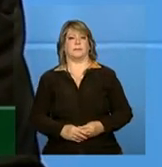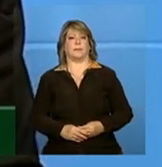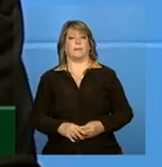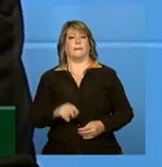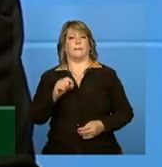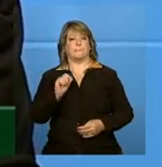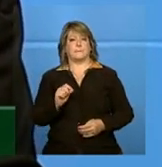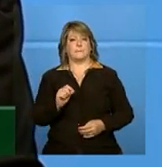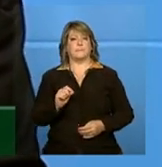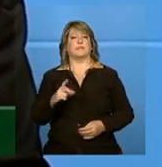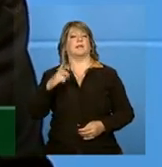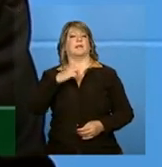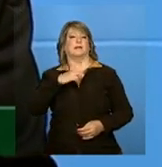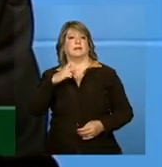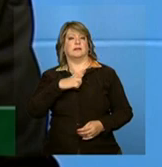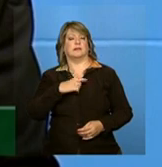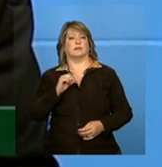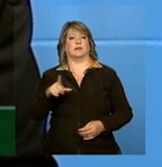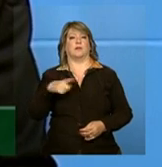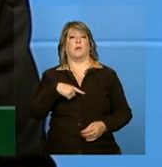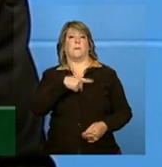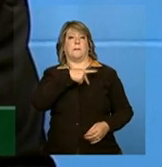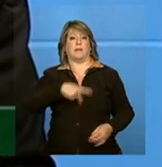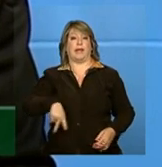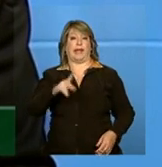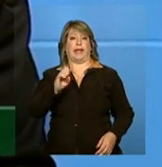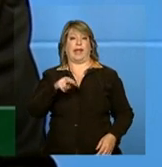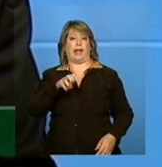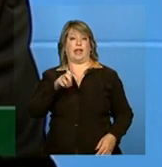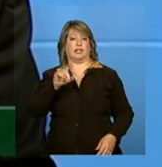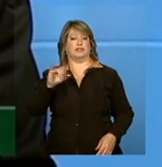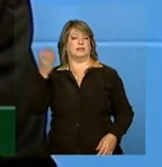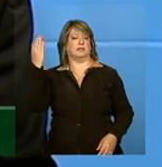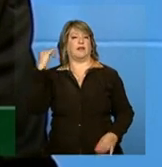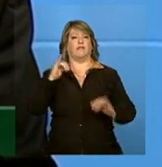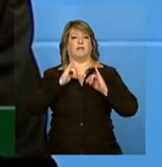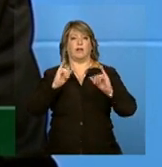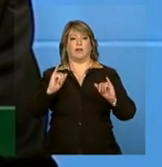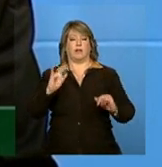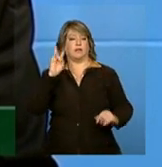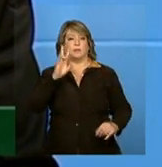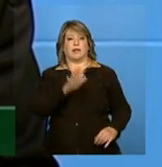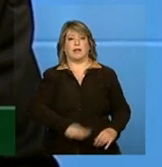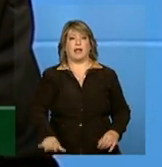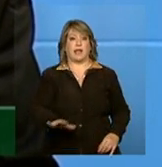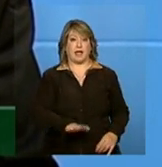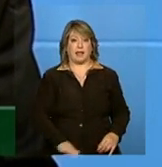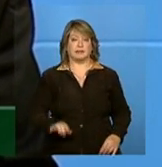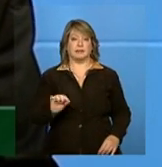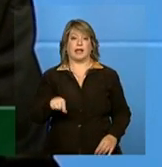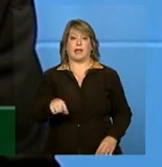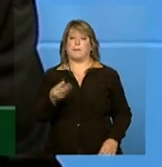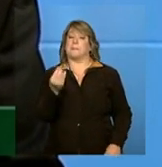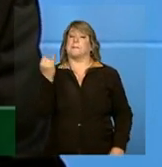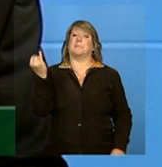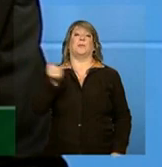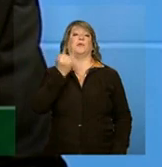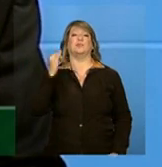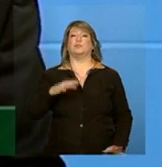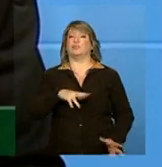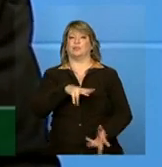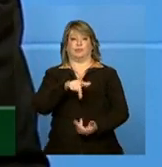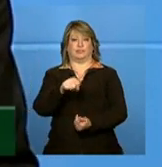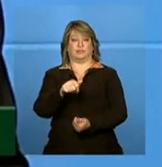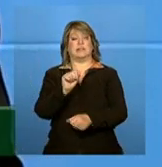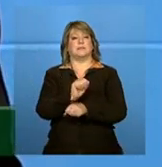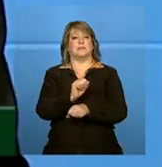expressou em alguma oportunidade o presidente Kennedy, as crianças, elas são o recurso mais importante do mundo e a